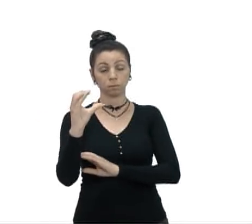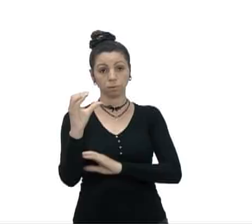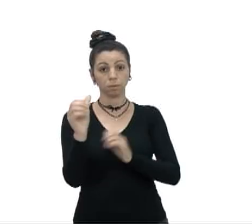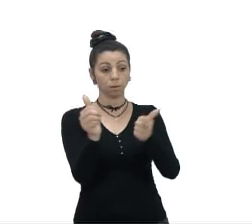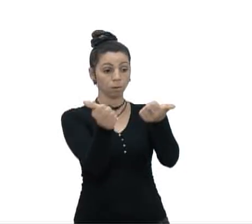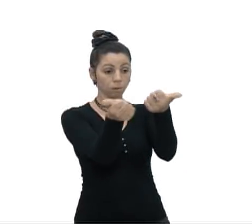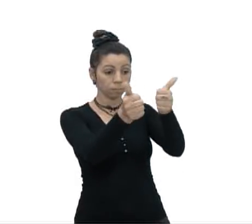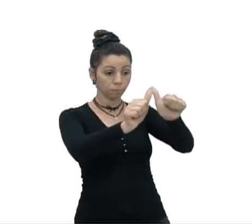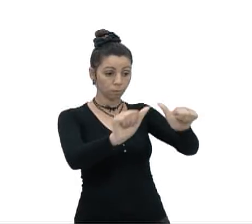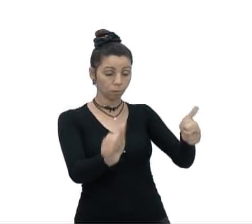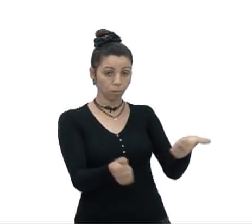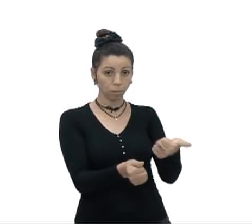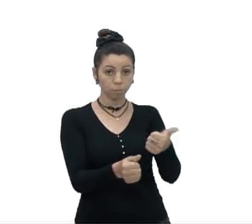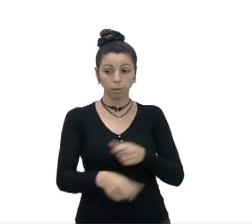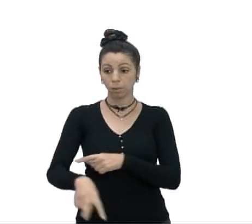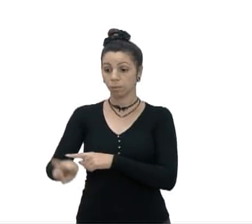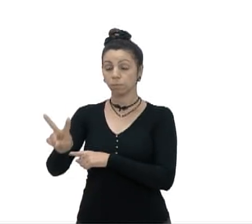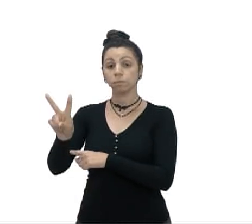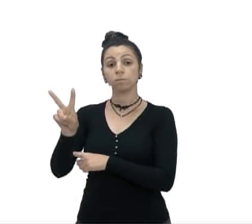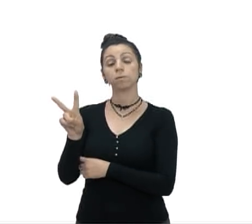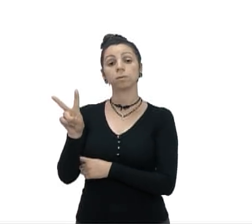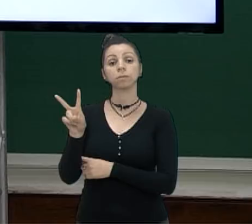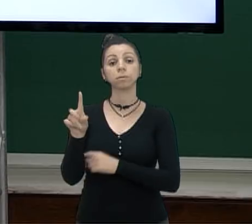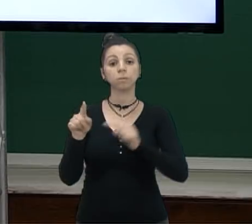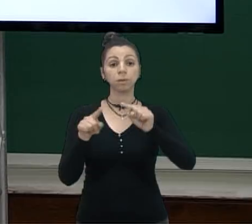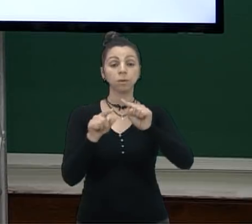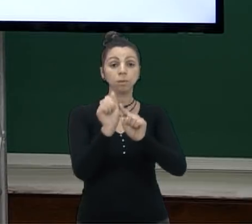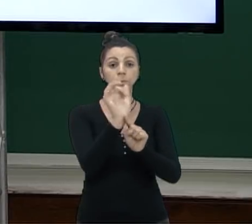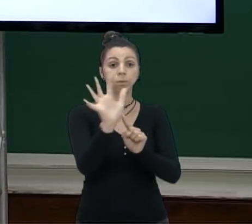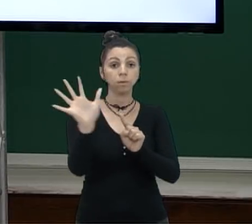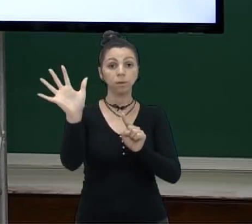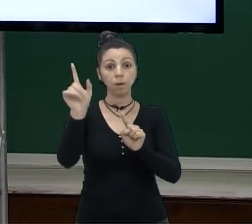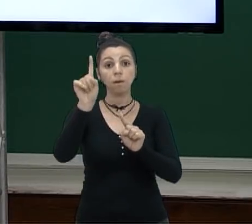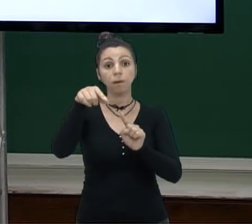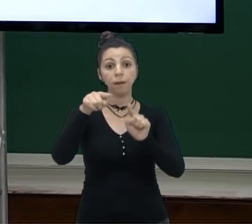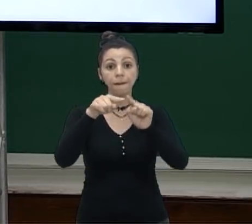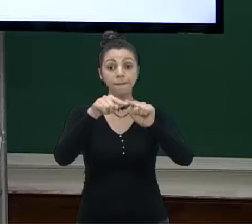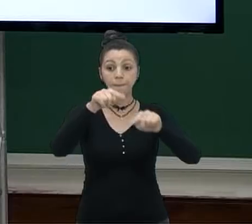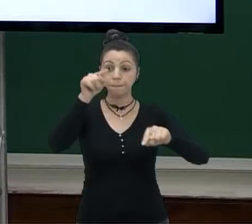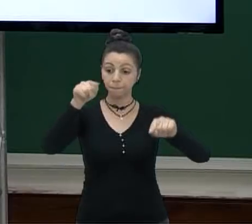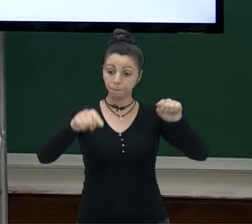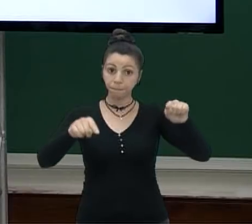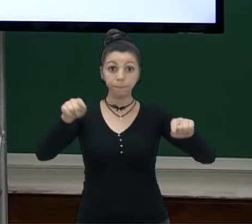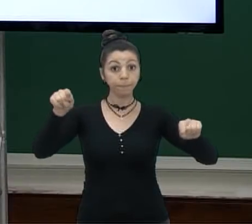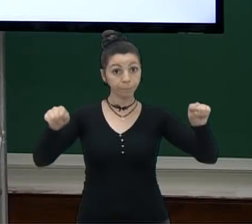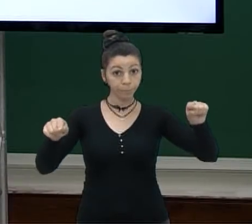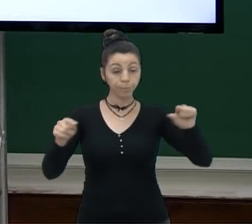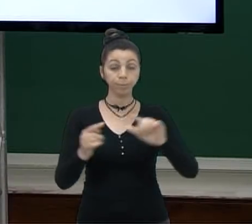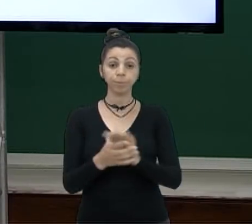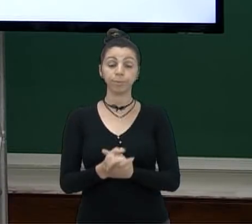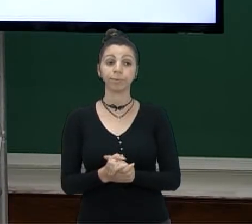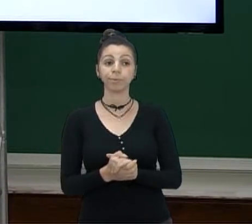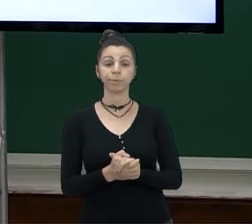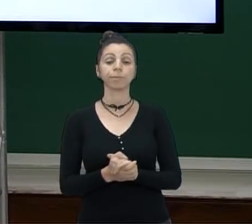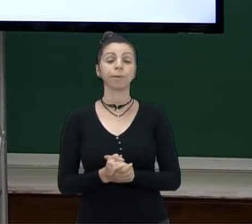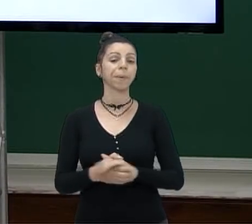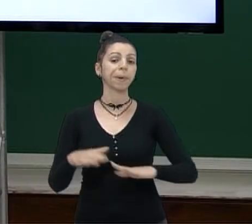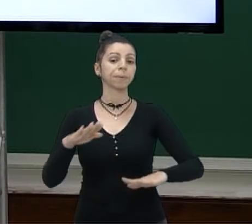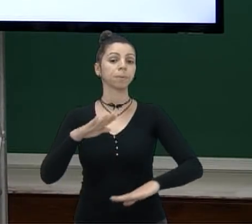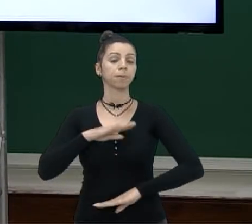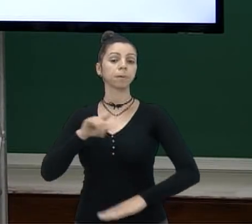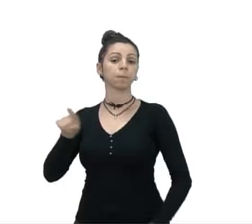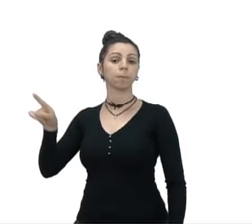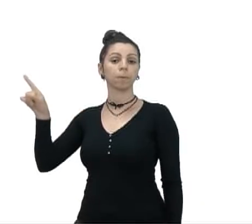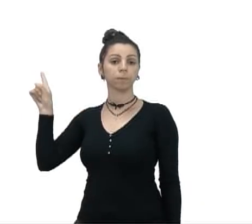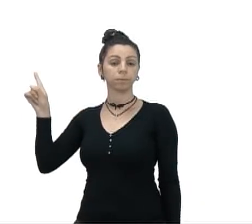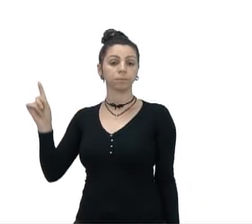e o volume dos gases são variáveis. Eu vou mostrar essa citação na próxima tela. Percebam